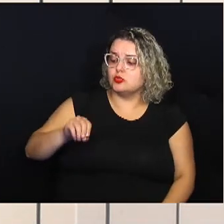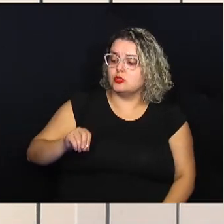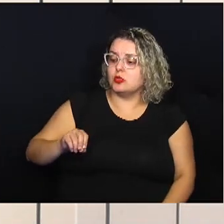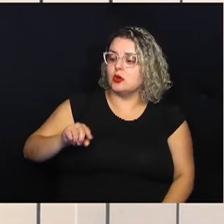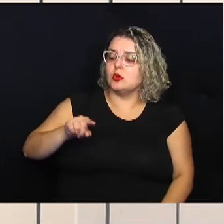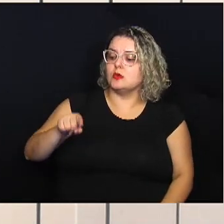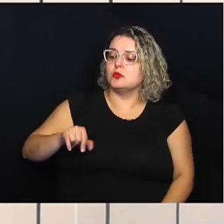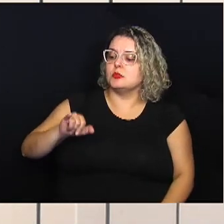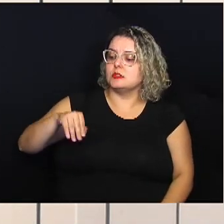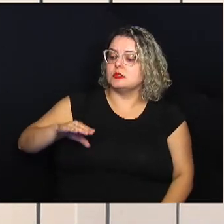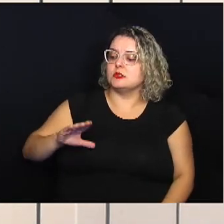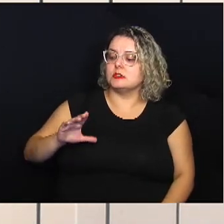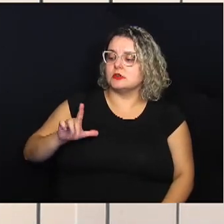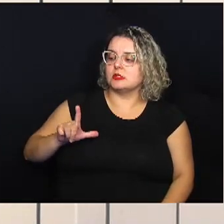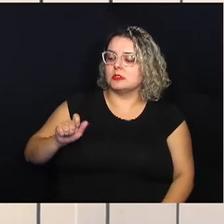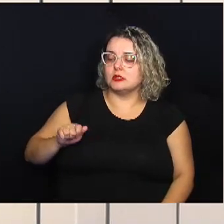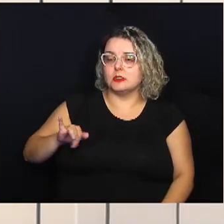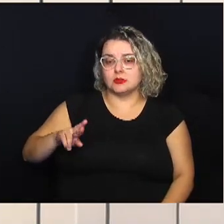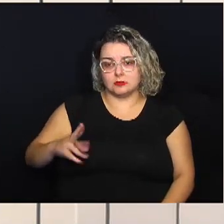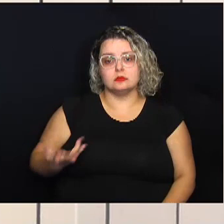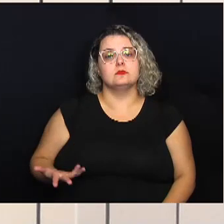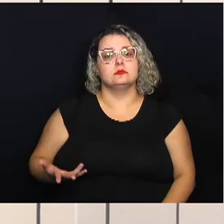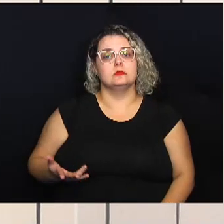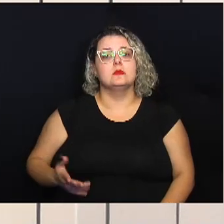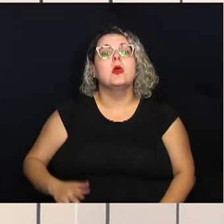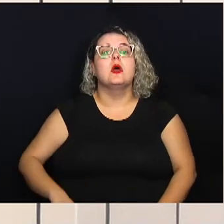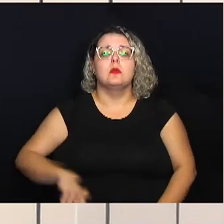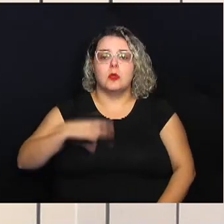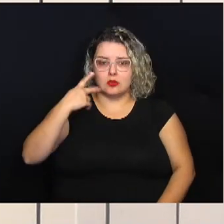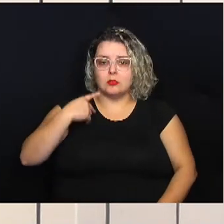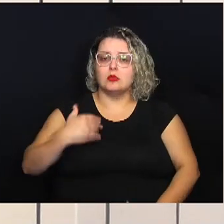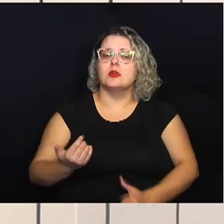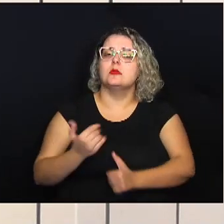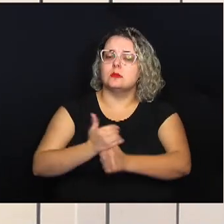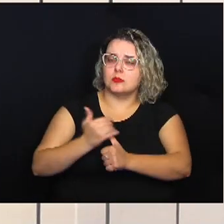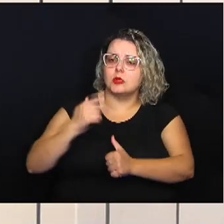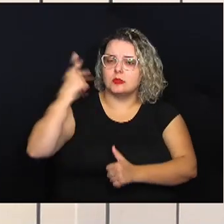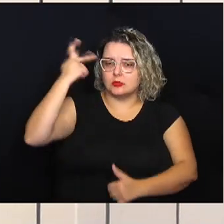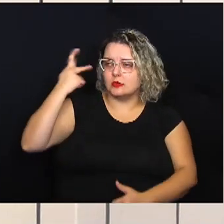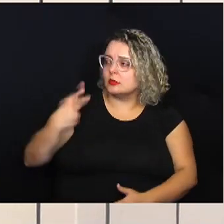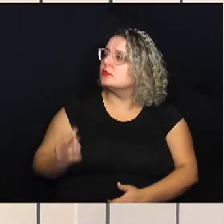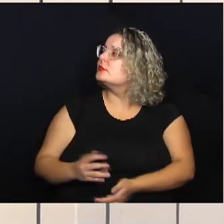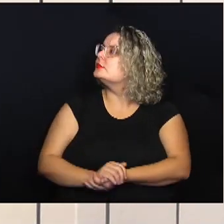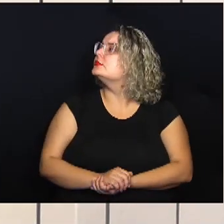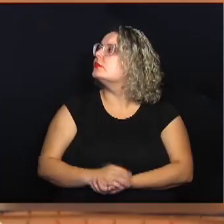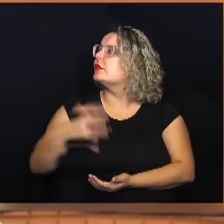de forma póstuma pelo mandato da vereadora Guida Calisto.